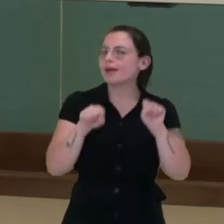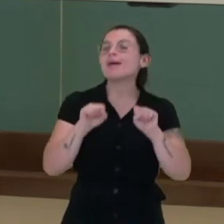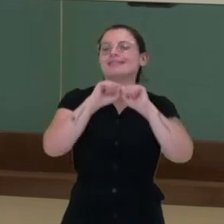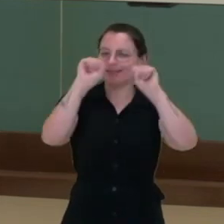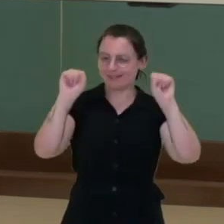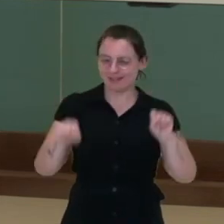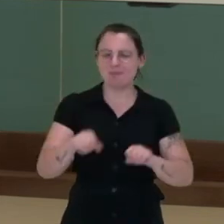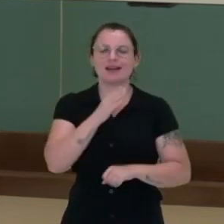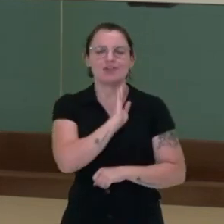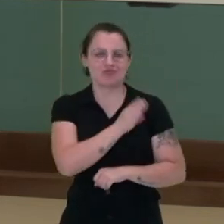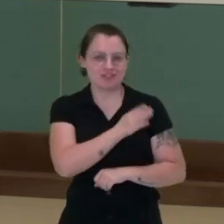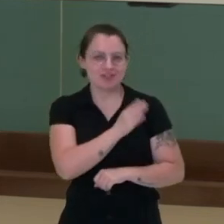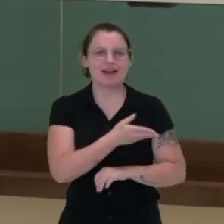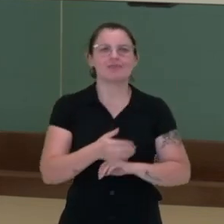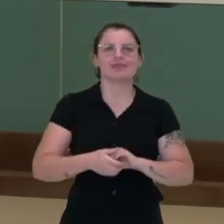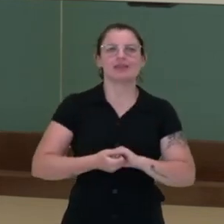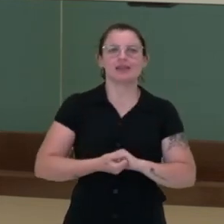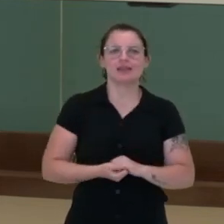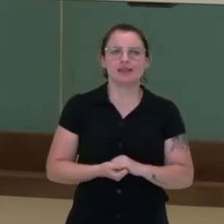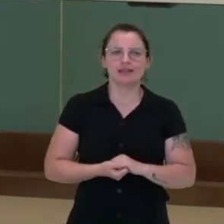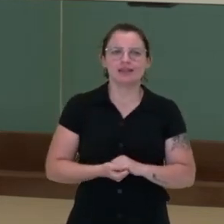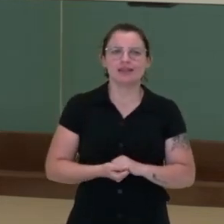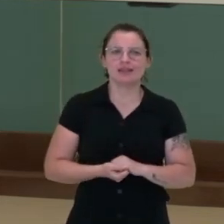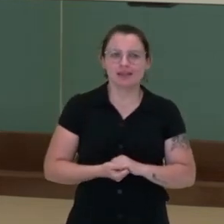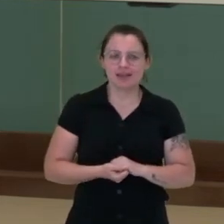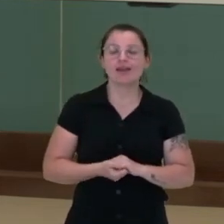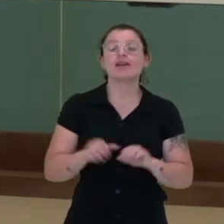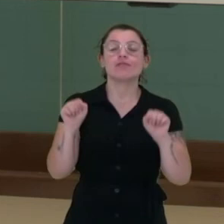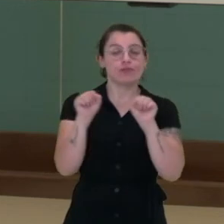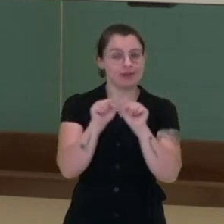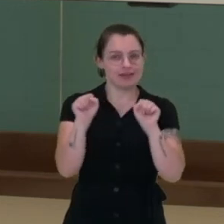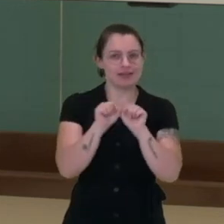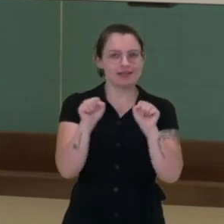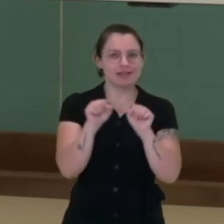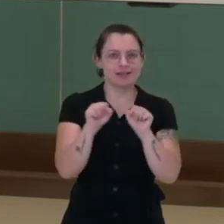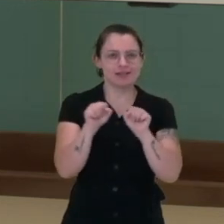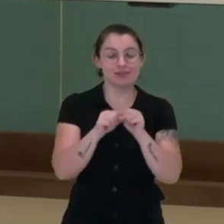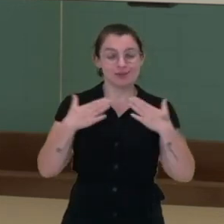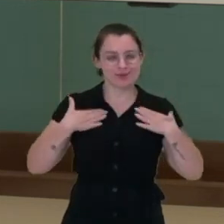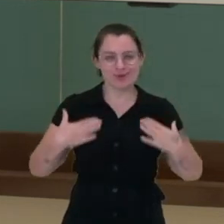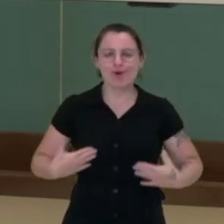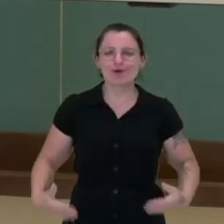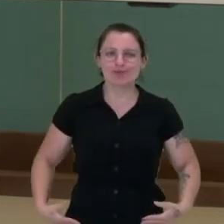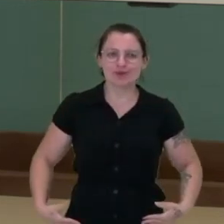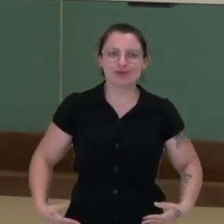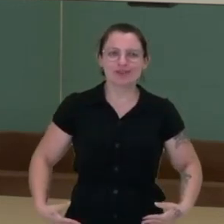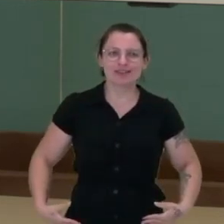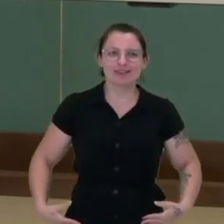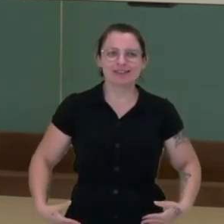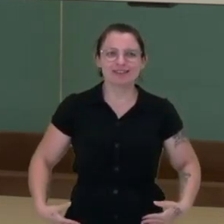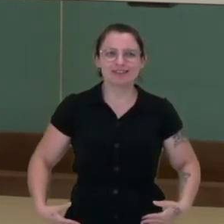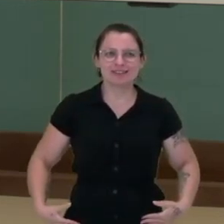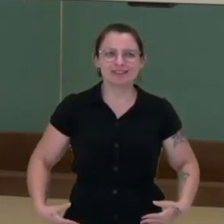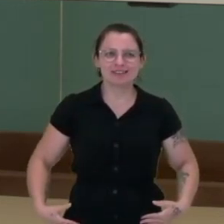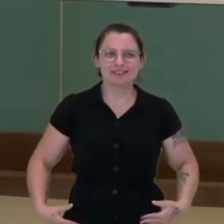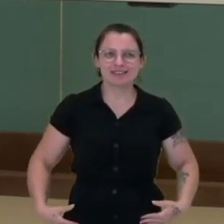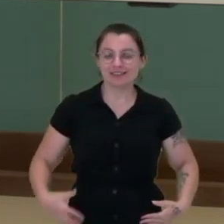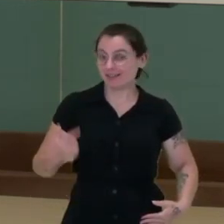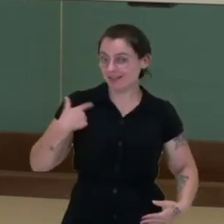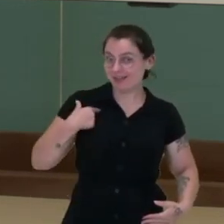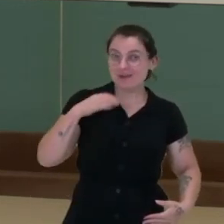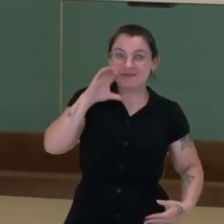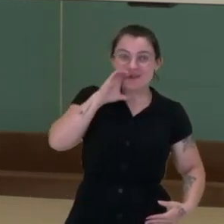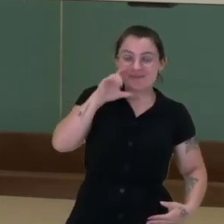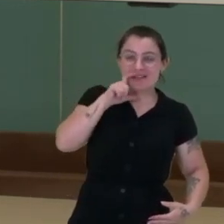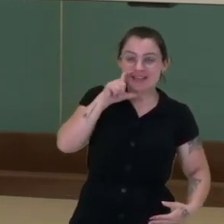sistema? Sistema cardiovascular. Esse sistema faz parte do seu corpo. Isso, do Fabiano. Você poderia